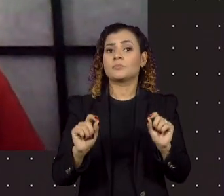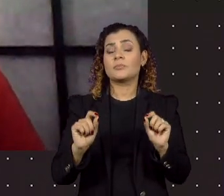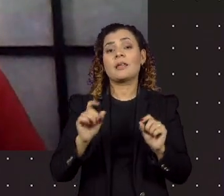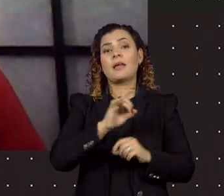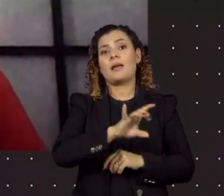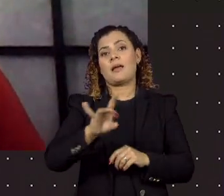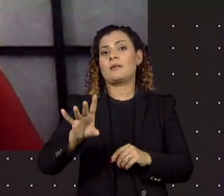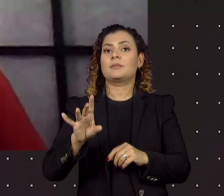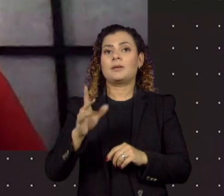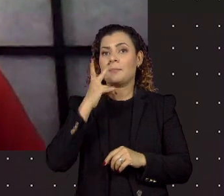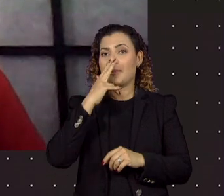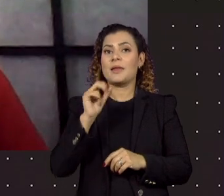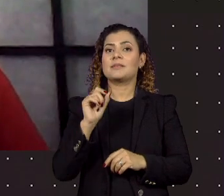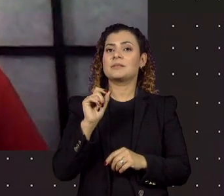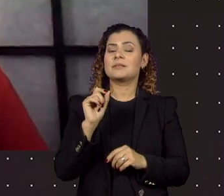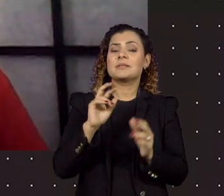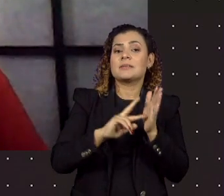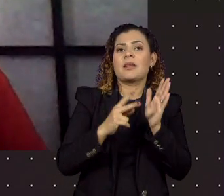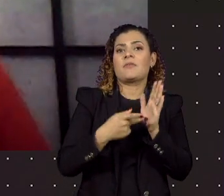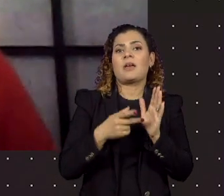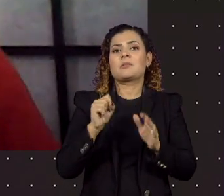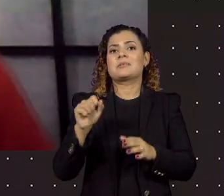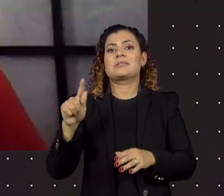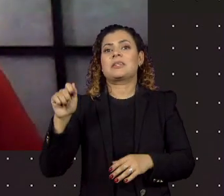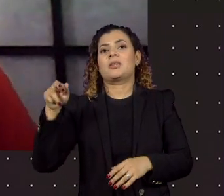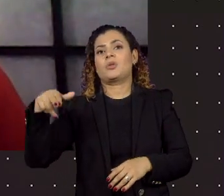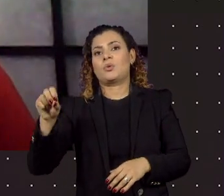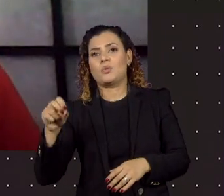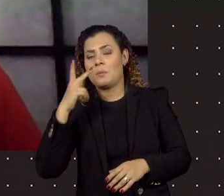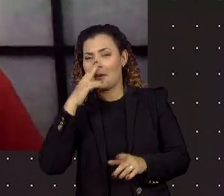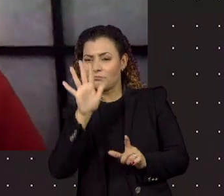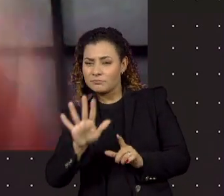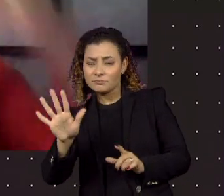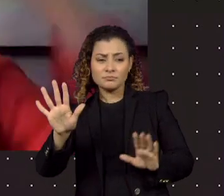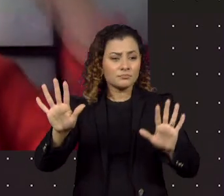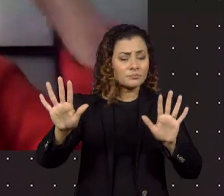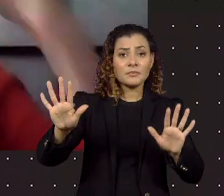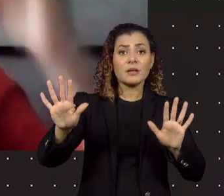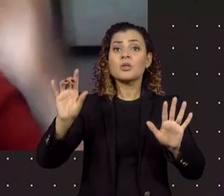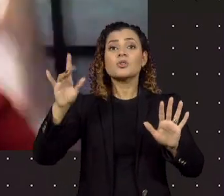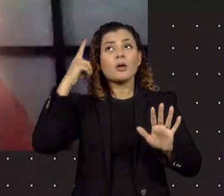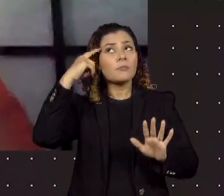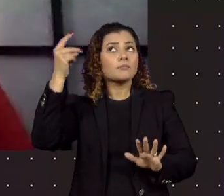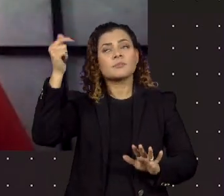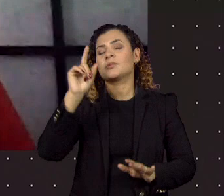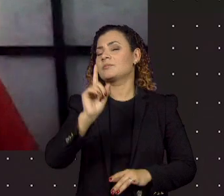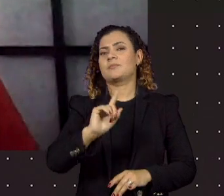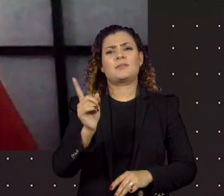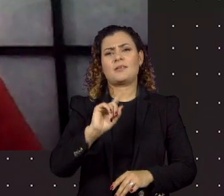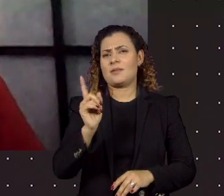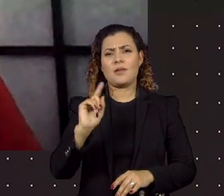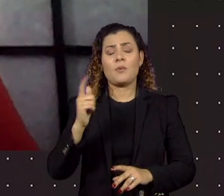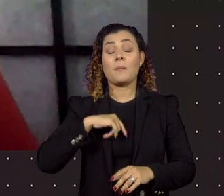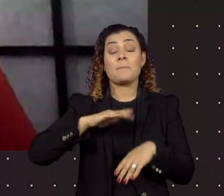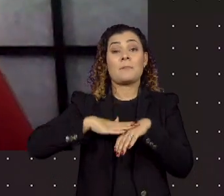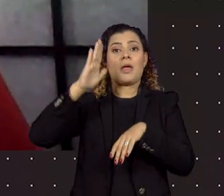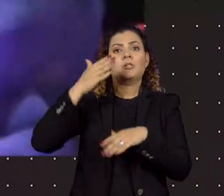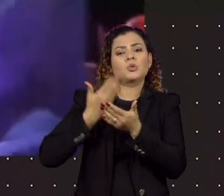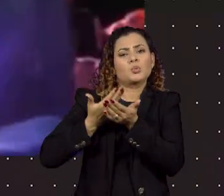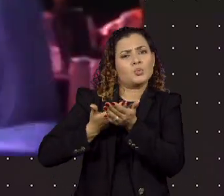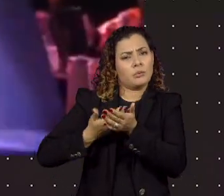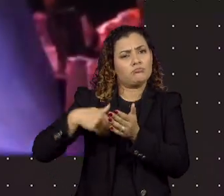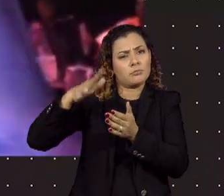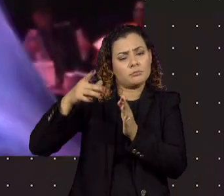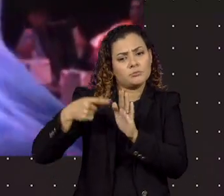signo, sabe? Não era uma coisa só da intuição dele, não. Era muito estudado.